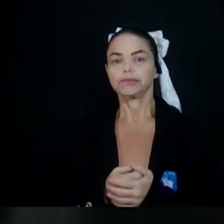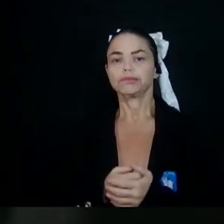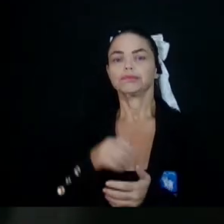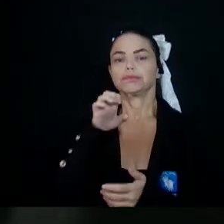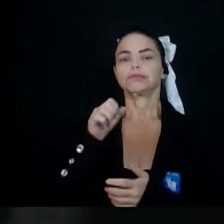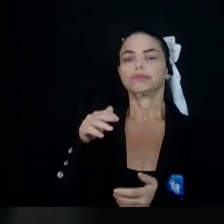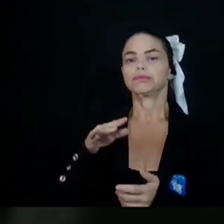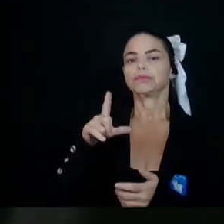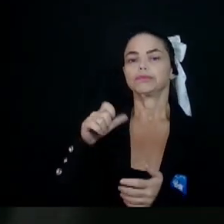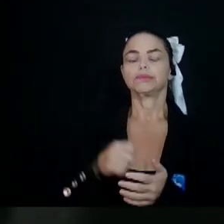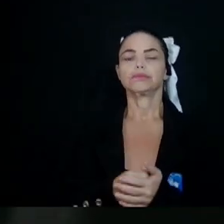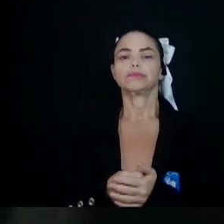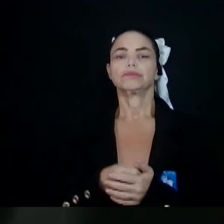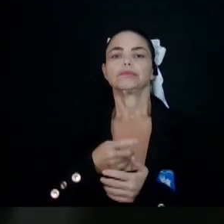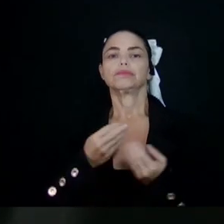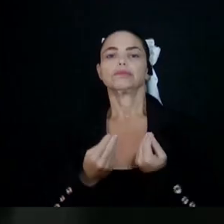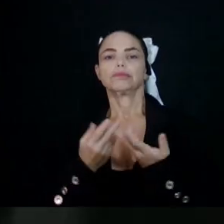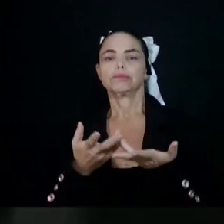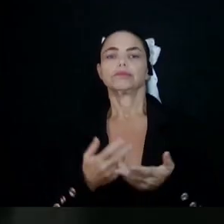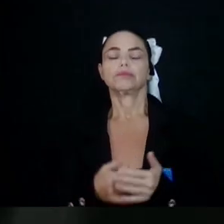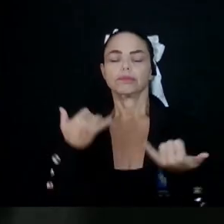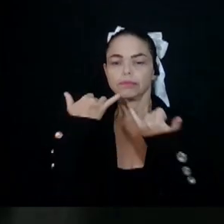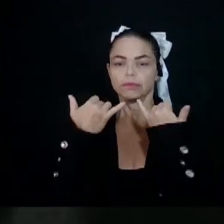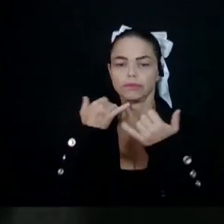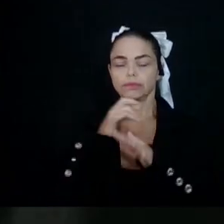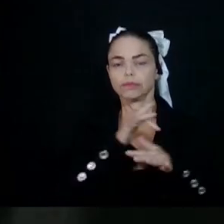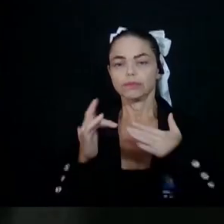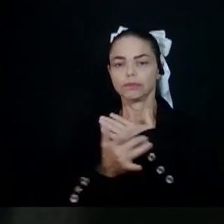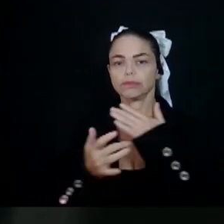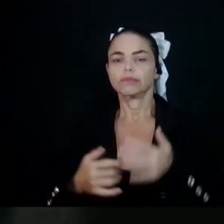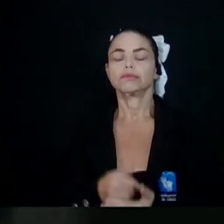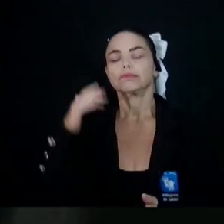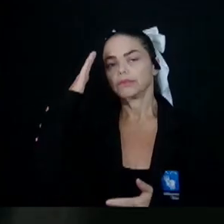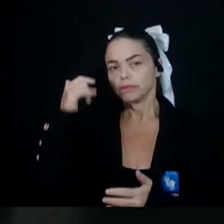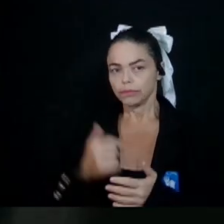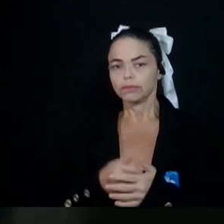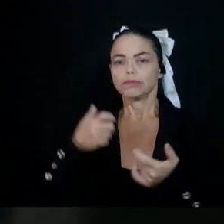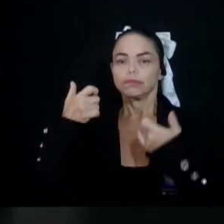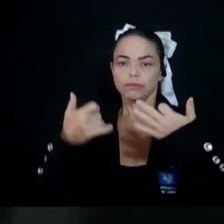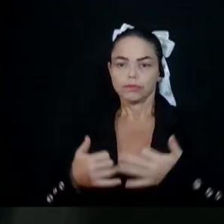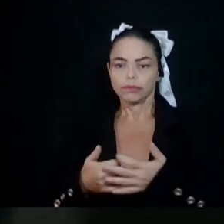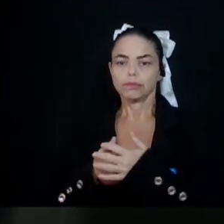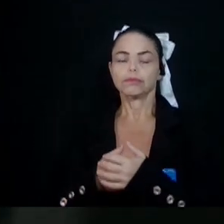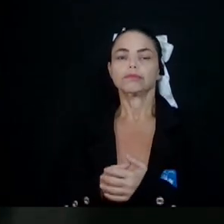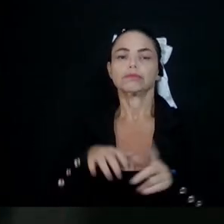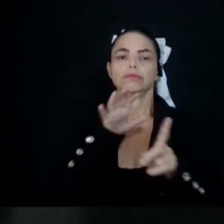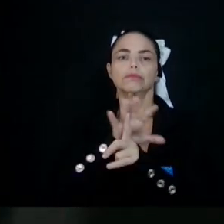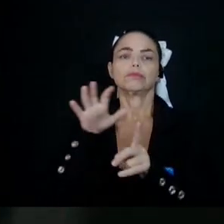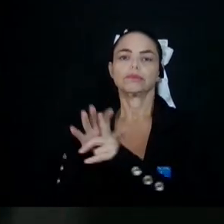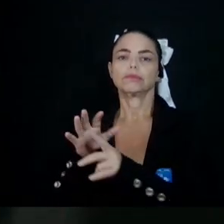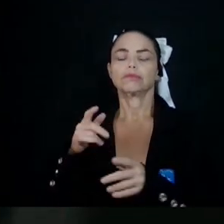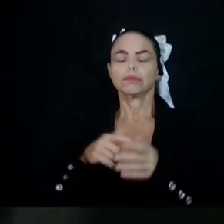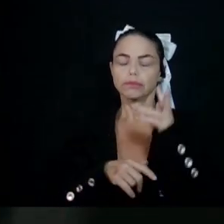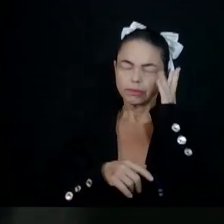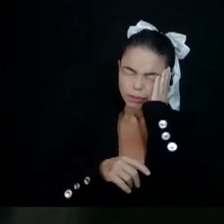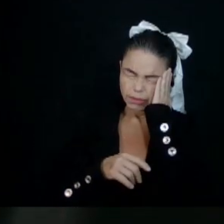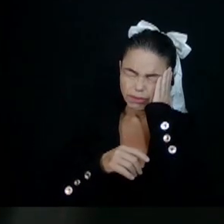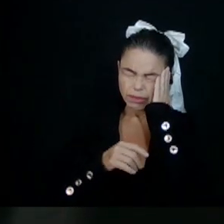essa entrega infinita de conteúdo das redes sociais, a gente já sabe, já falamos aqui, impacta o sono,